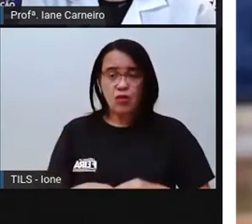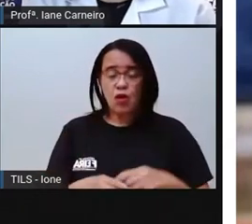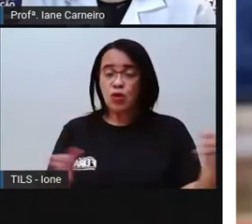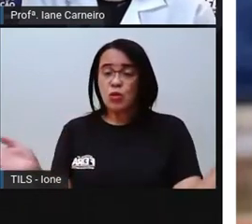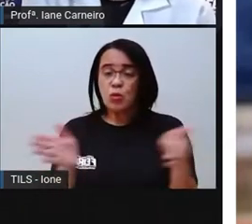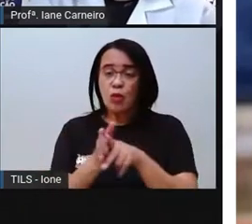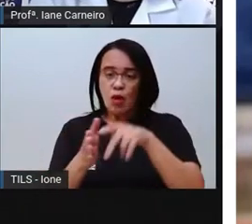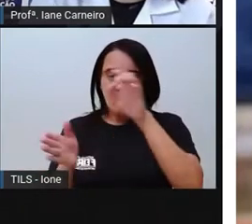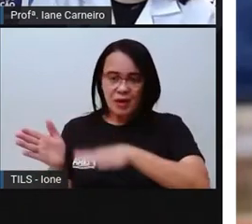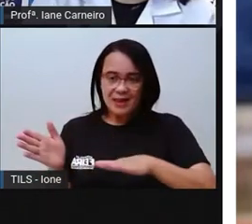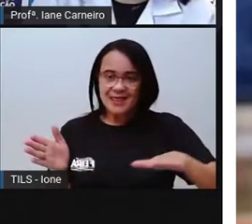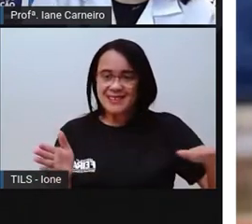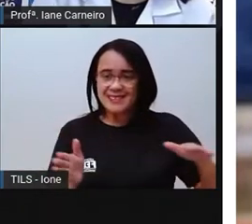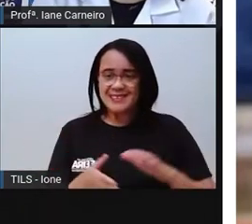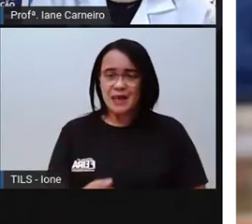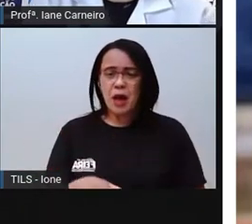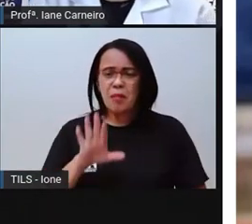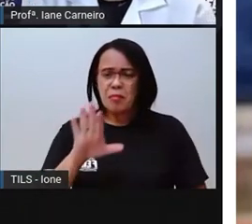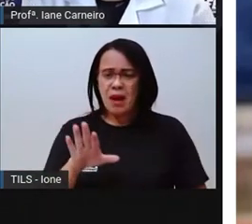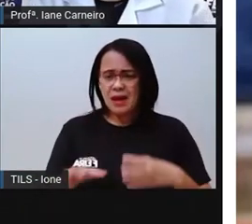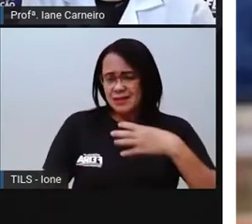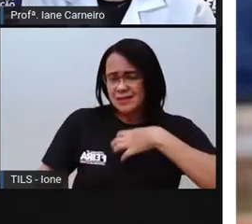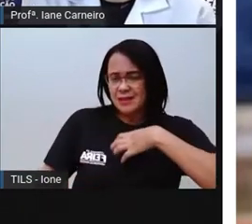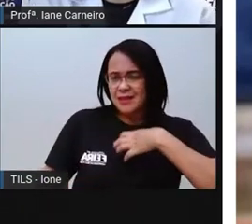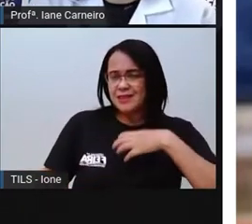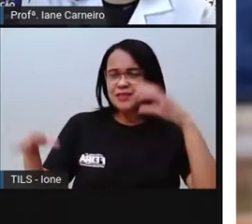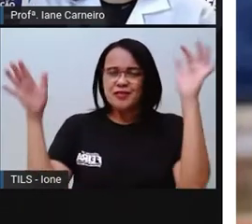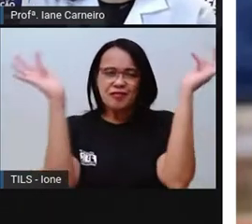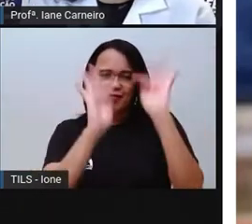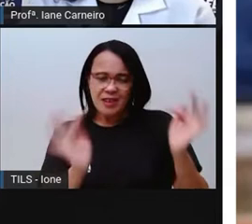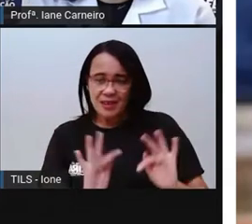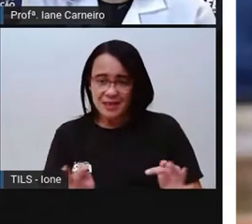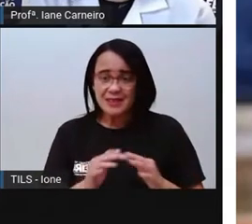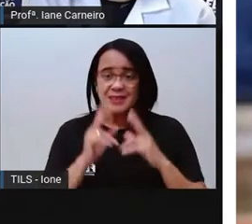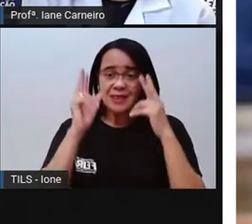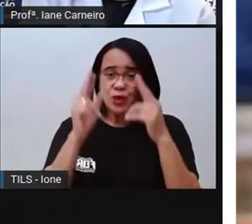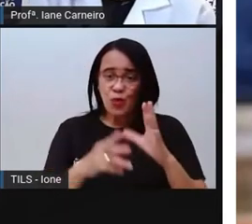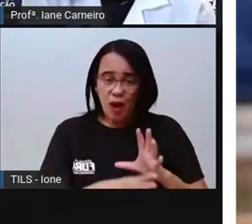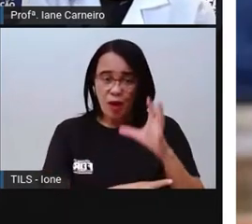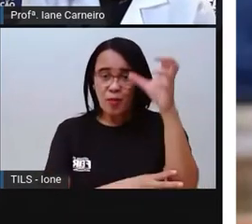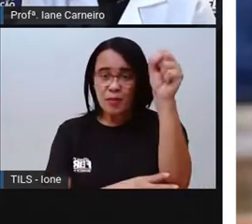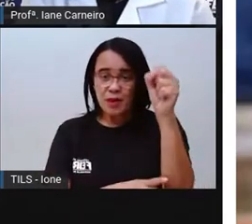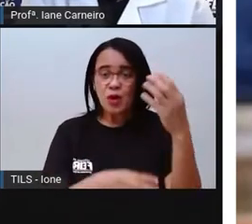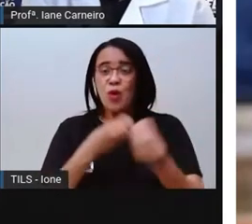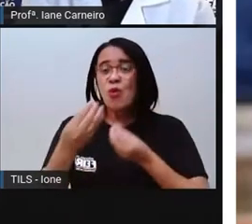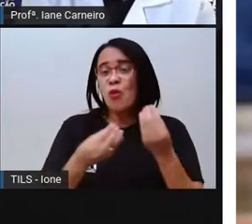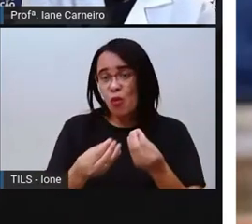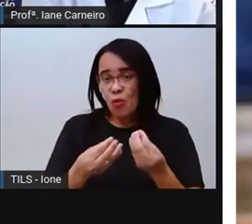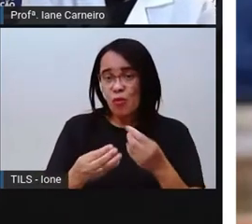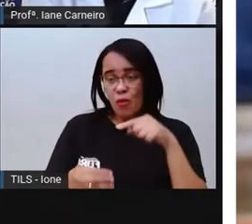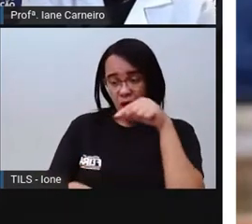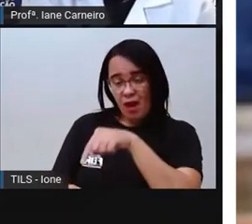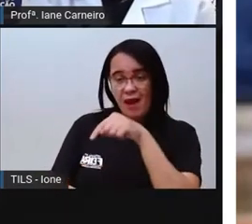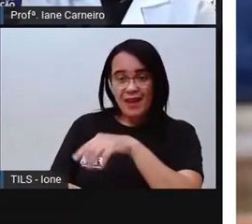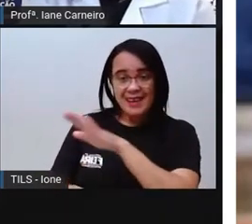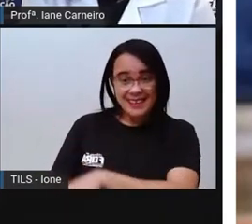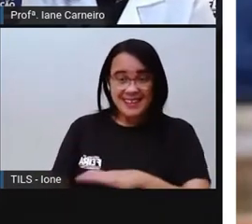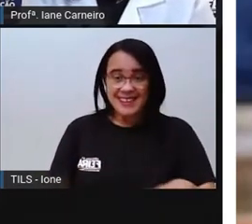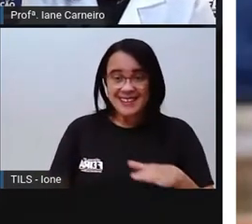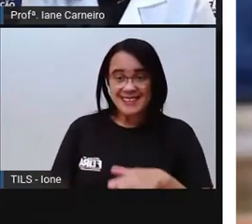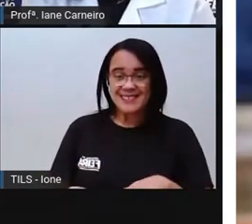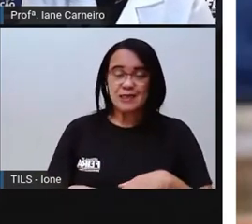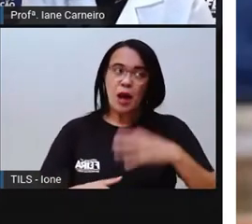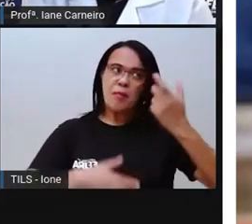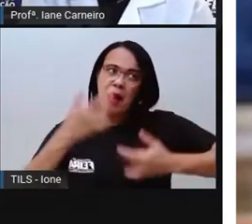melhor prêmio é quando uma criança me fala alguma coisa simpática. Então, olha só. Então, pelo visto, ela gostava muito